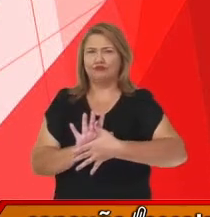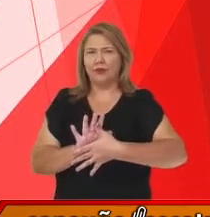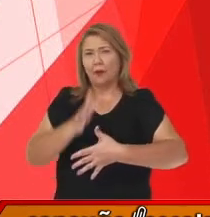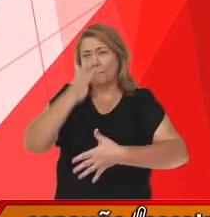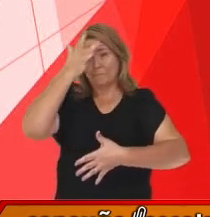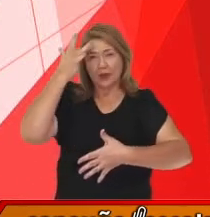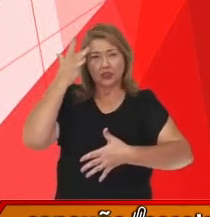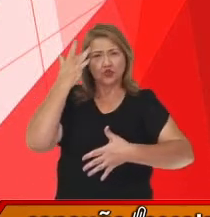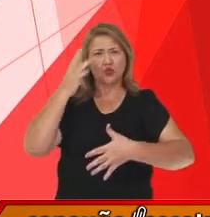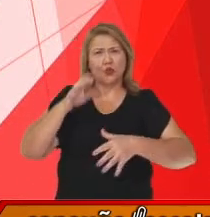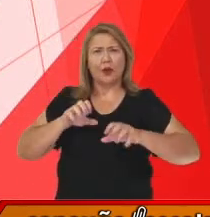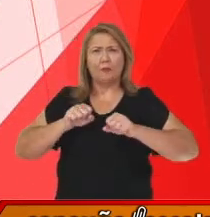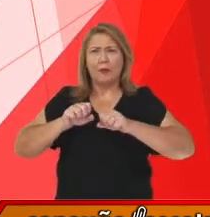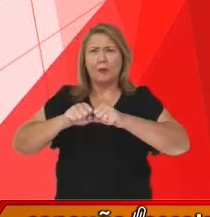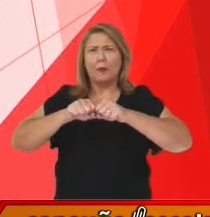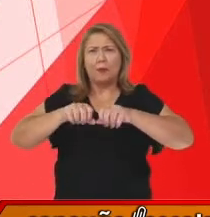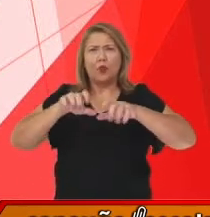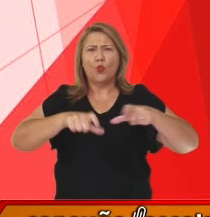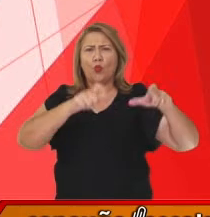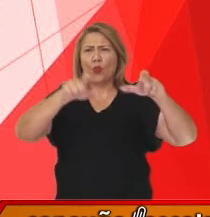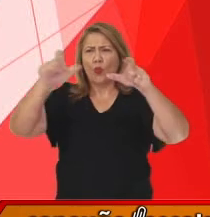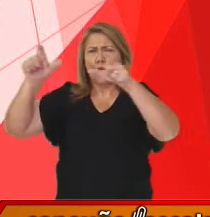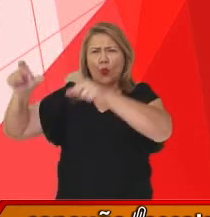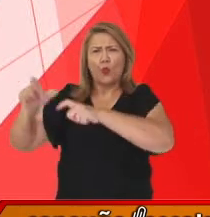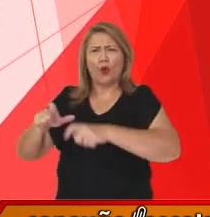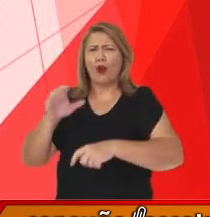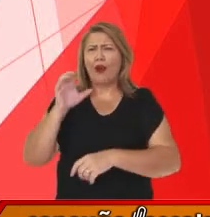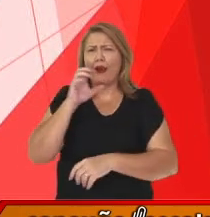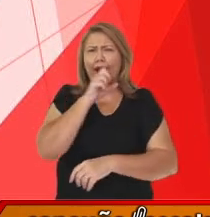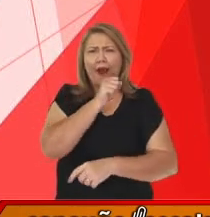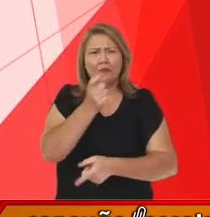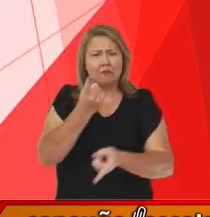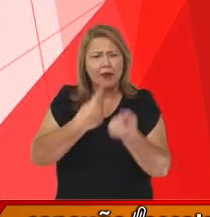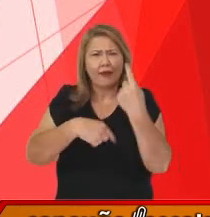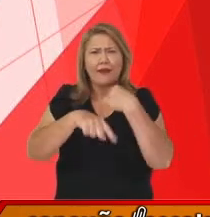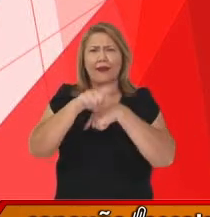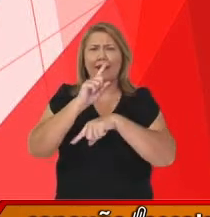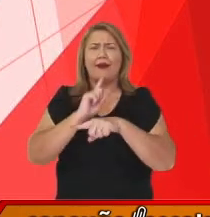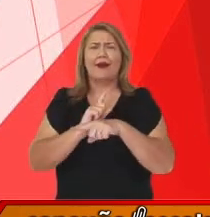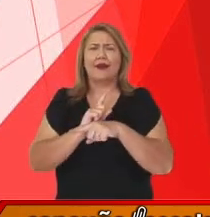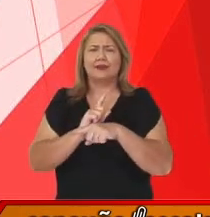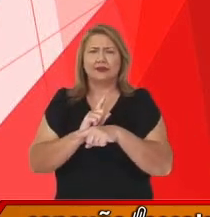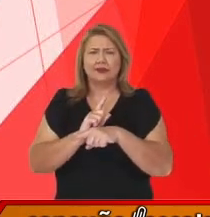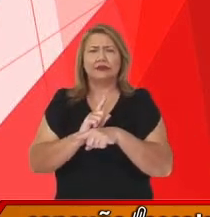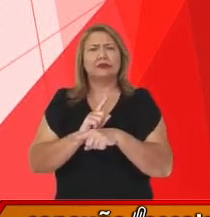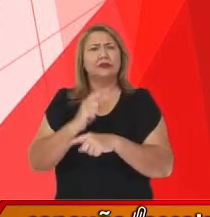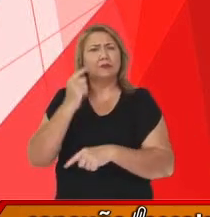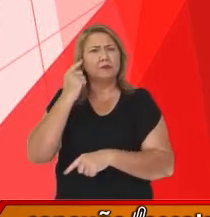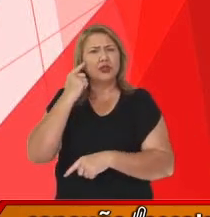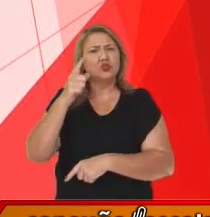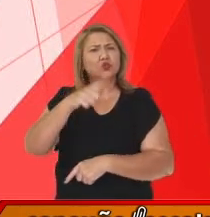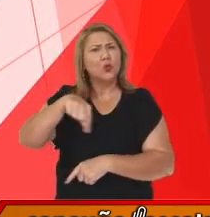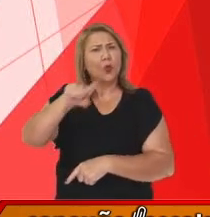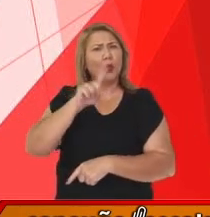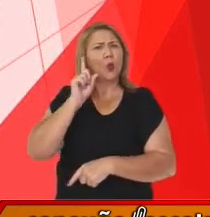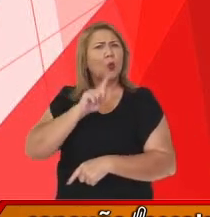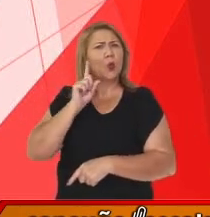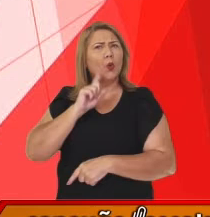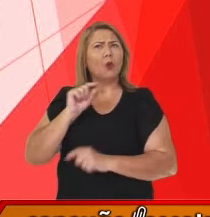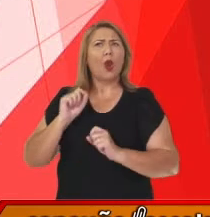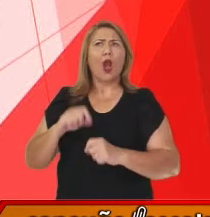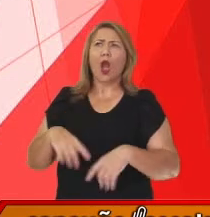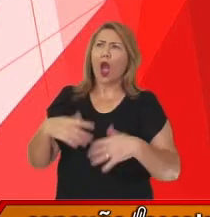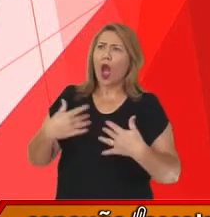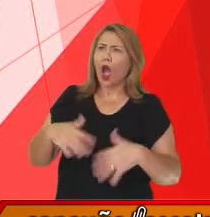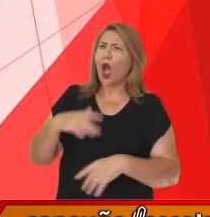e o rápido desenvolvimento econômico dos Estados Unidos foram interpretados pelos estadunidenses como